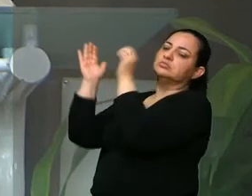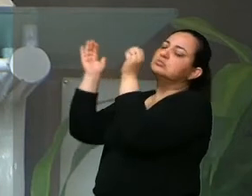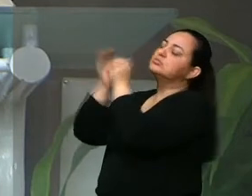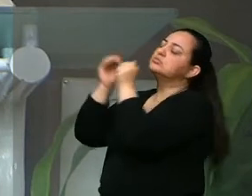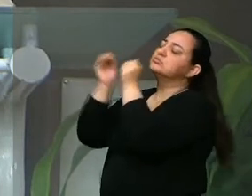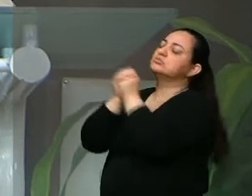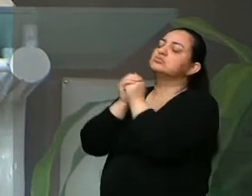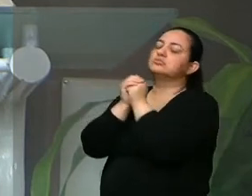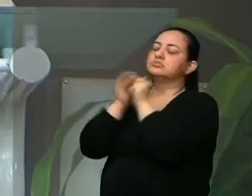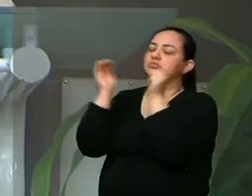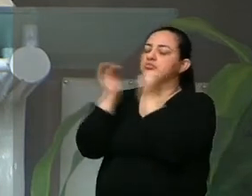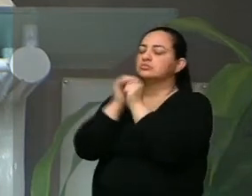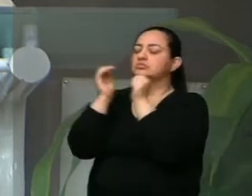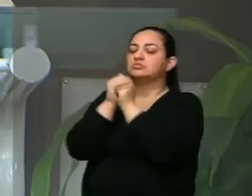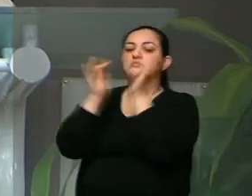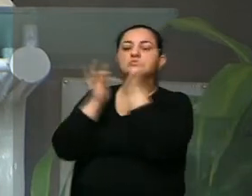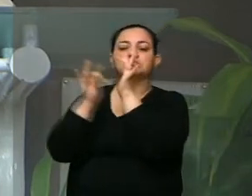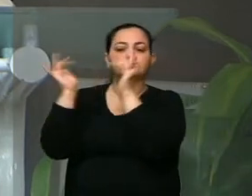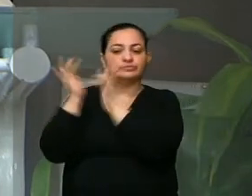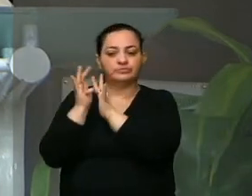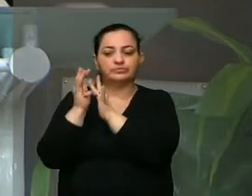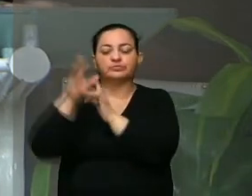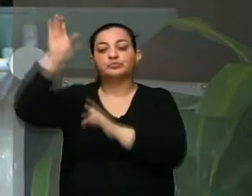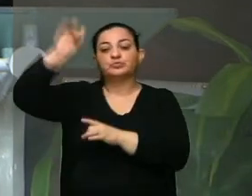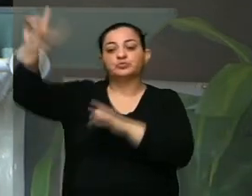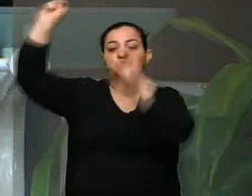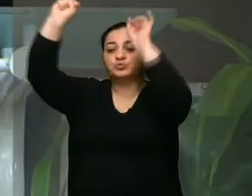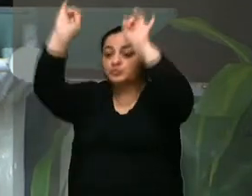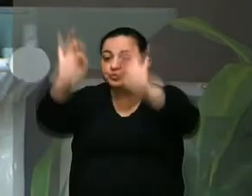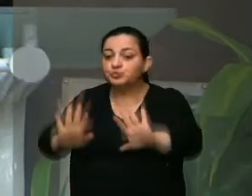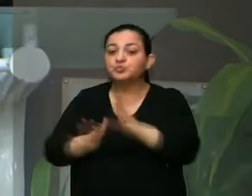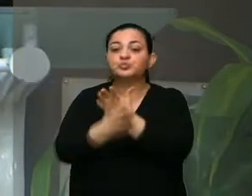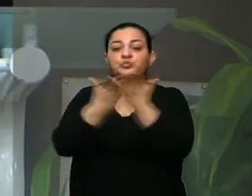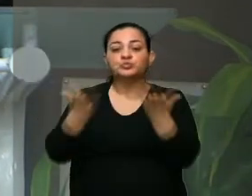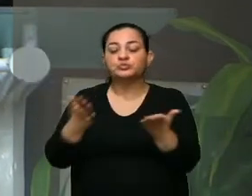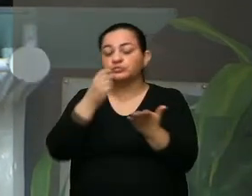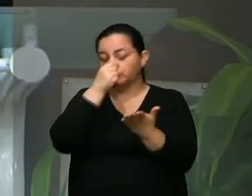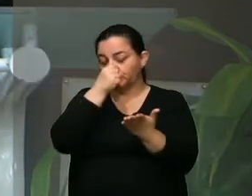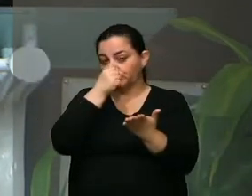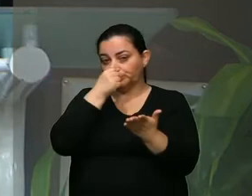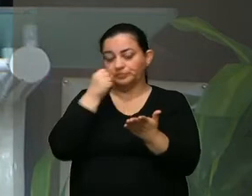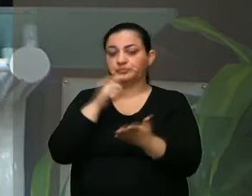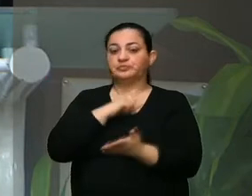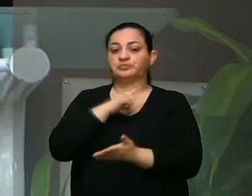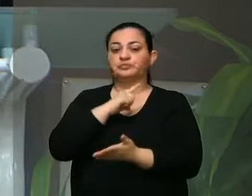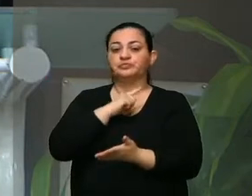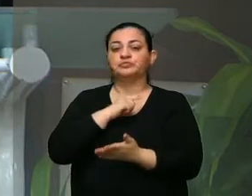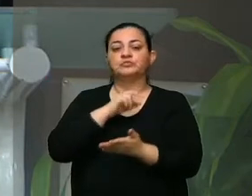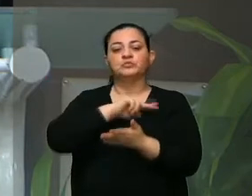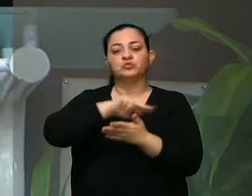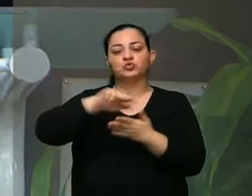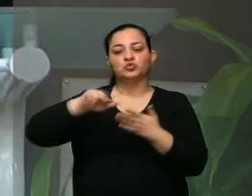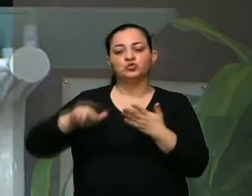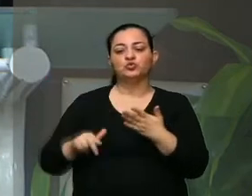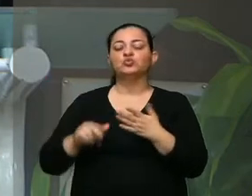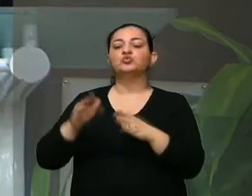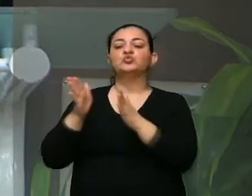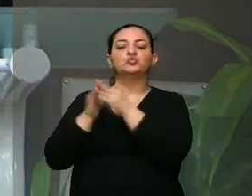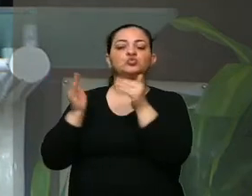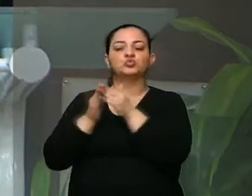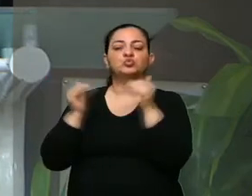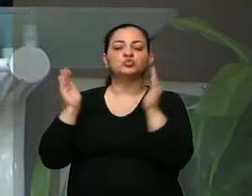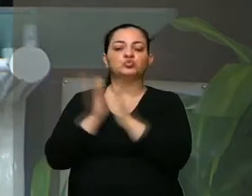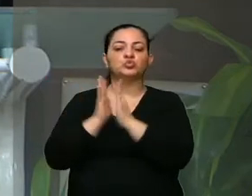jesus amém que deus abençoe nós temos aqui vários pedidos de oração